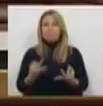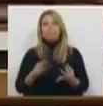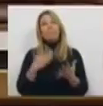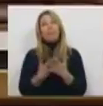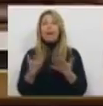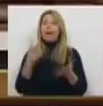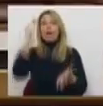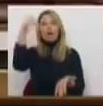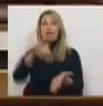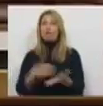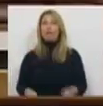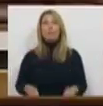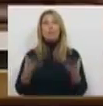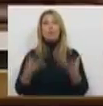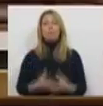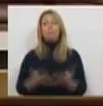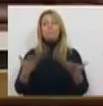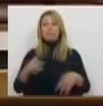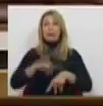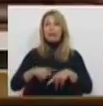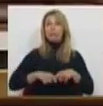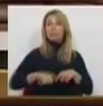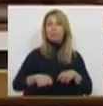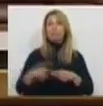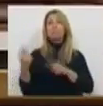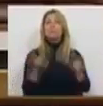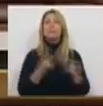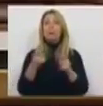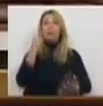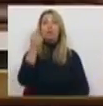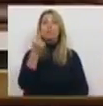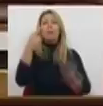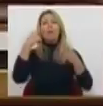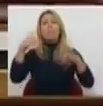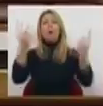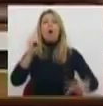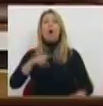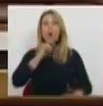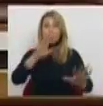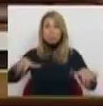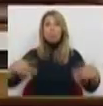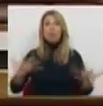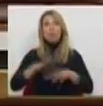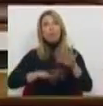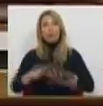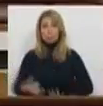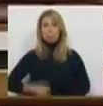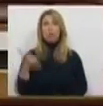resultado. Neste período, no debate da especialidade, mostramos que era possível fazer